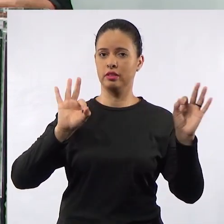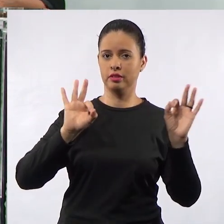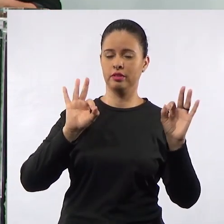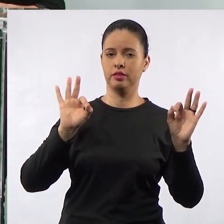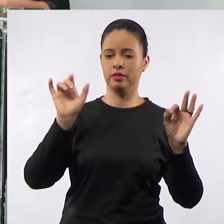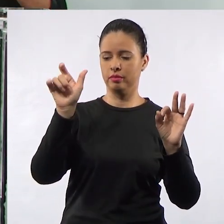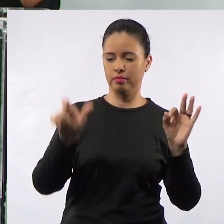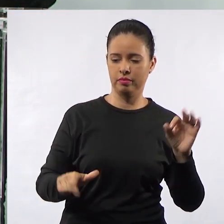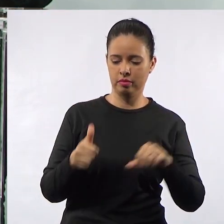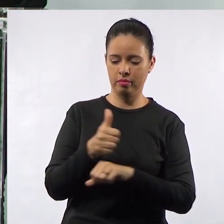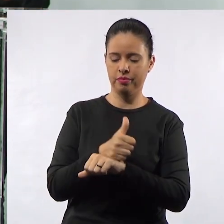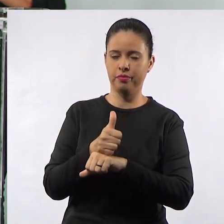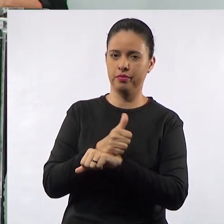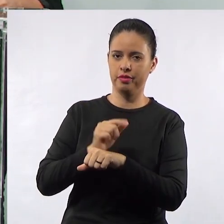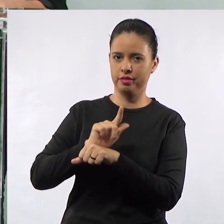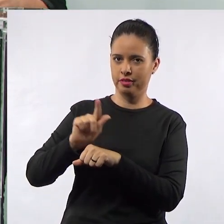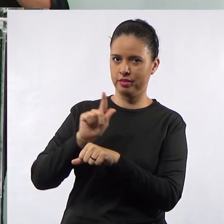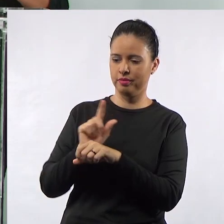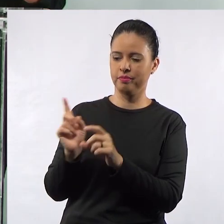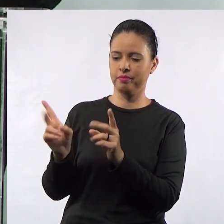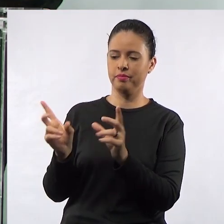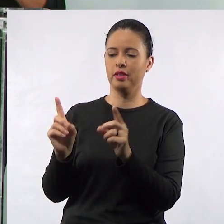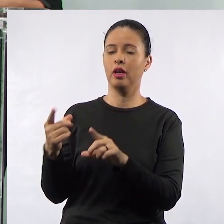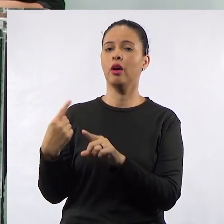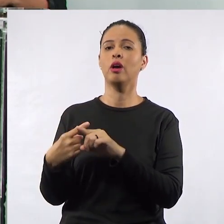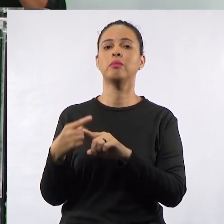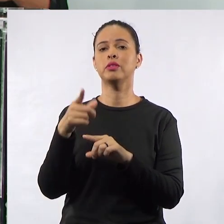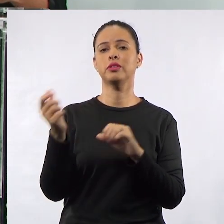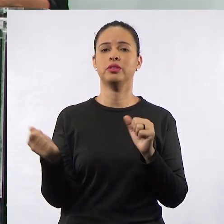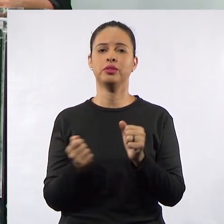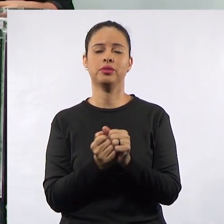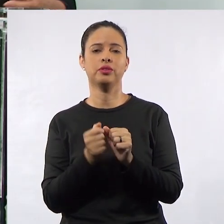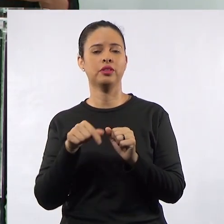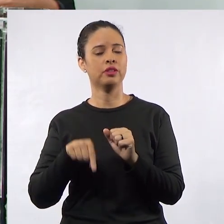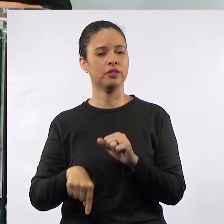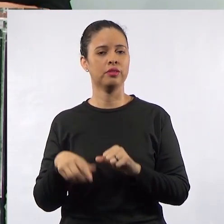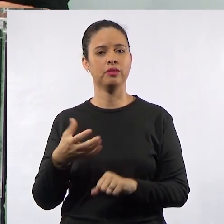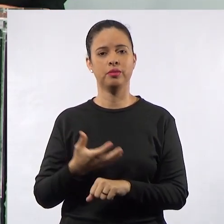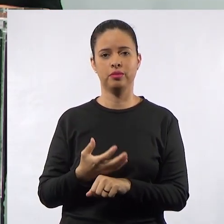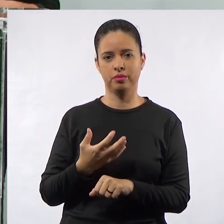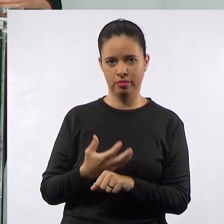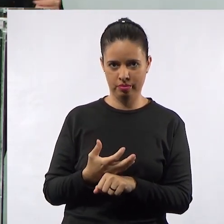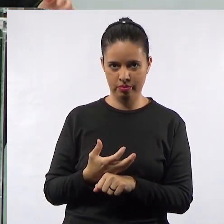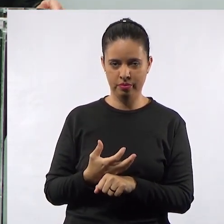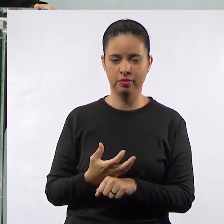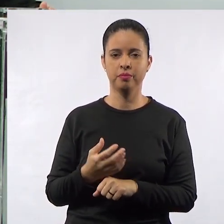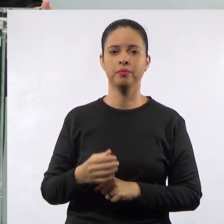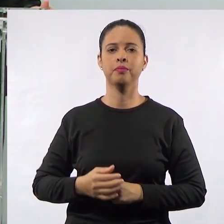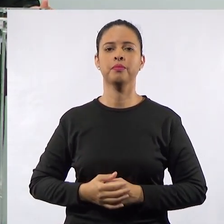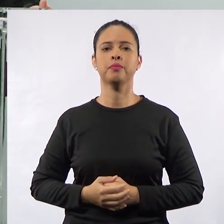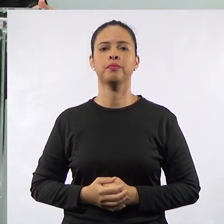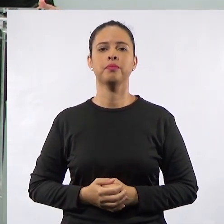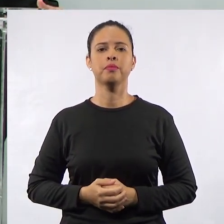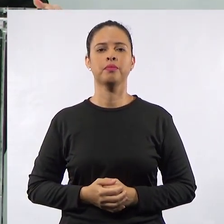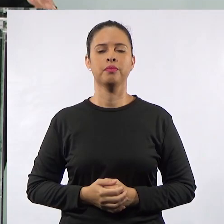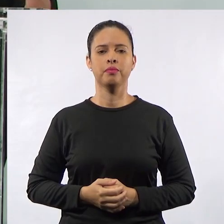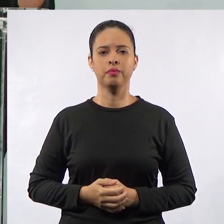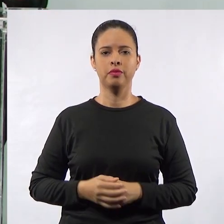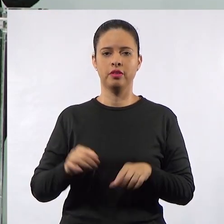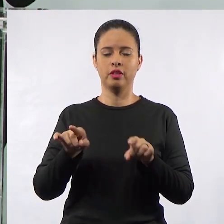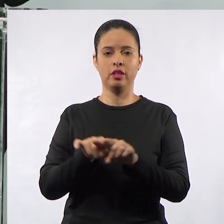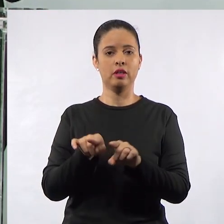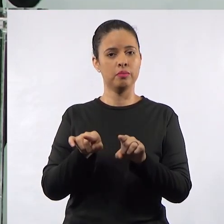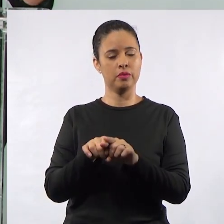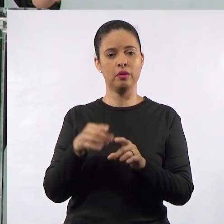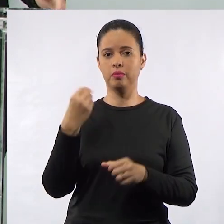gestor comercial porque vai estar aqui com a gente dentro desse curso de excelência que é ofertada aqui pela nossa instituição não é isso e eu